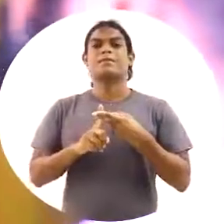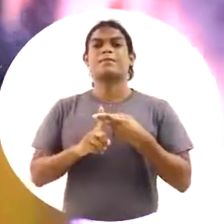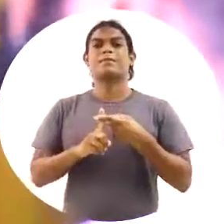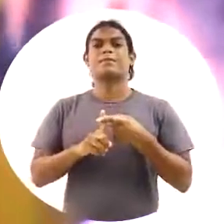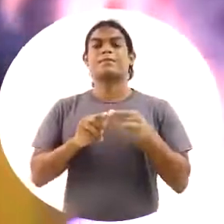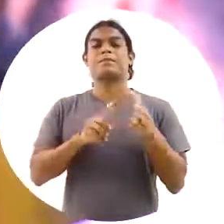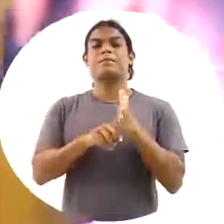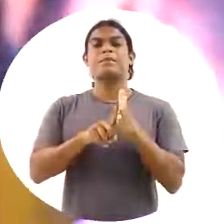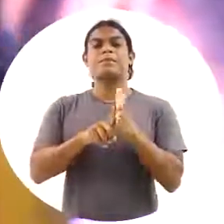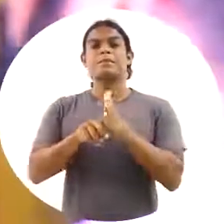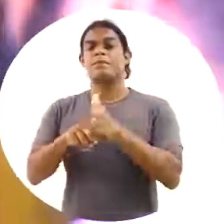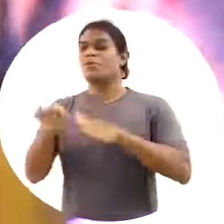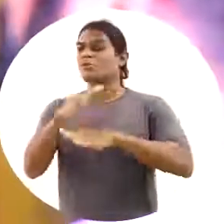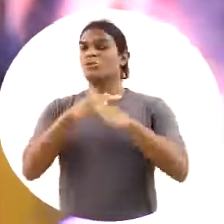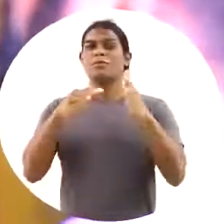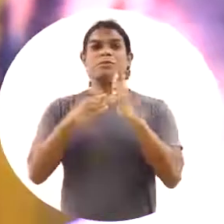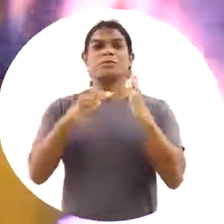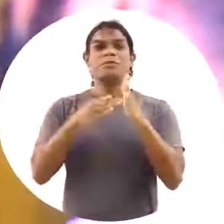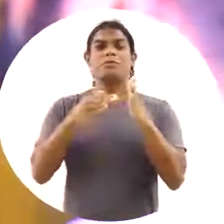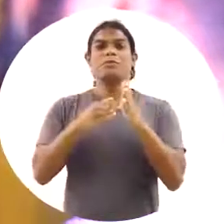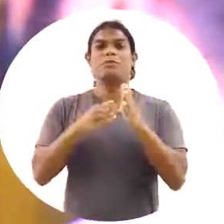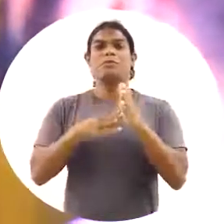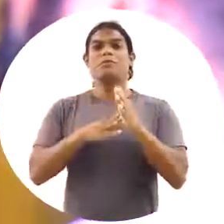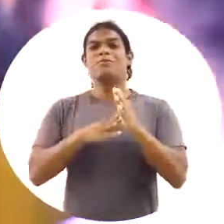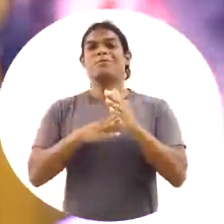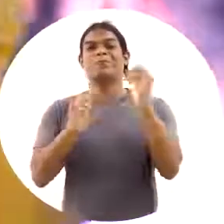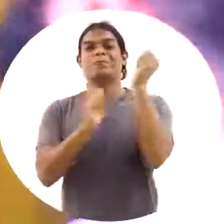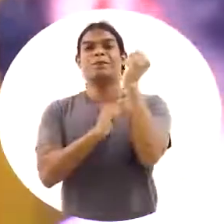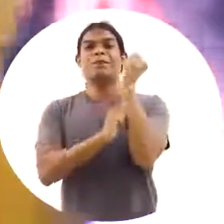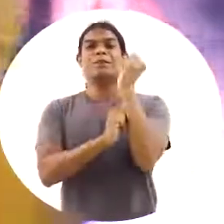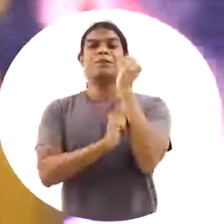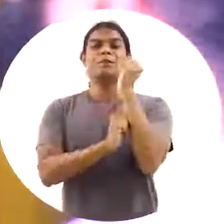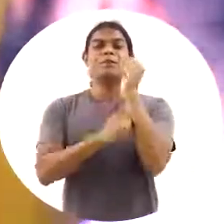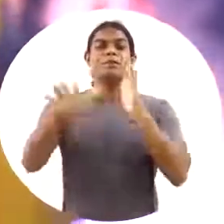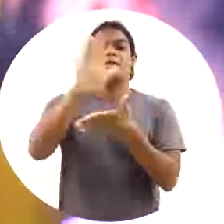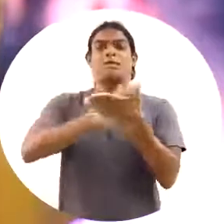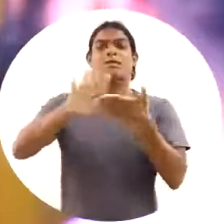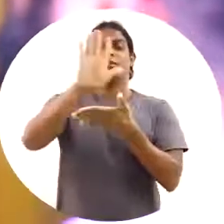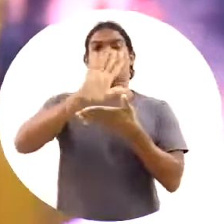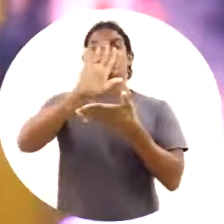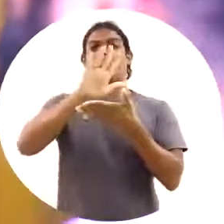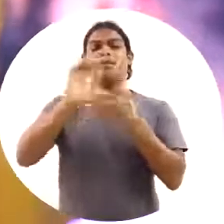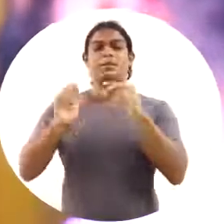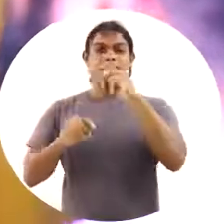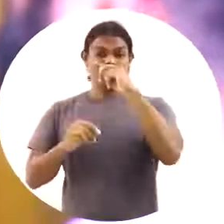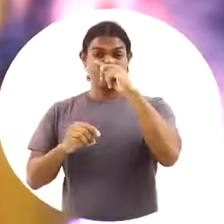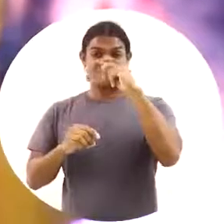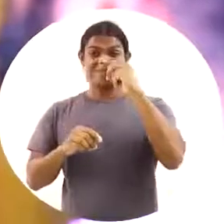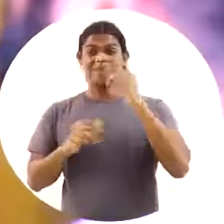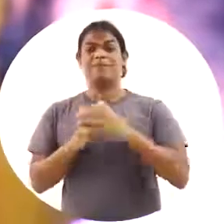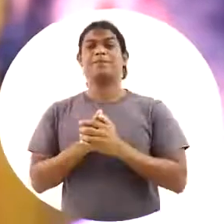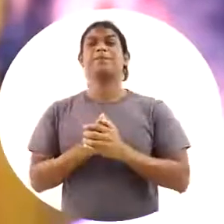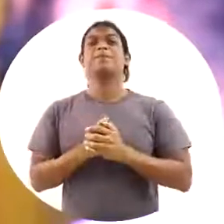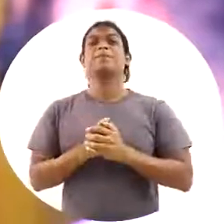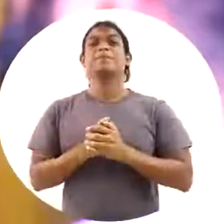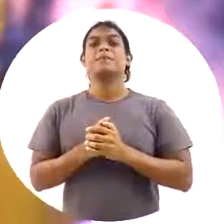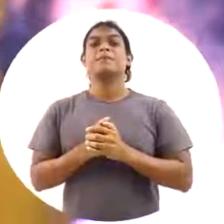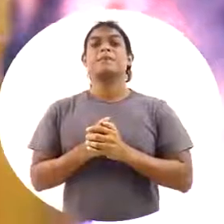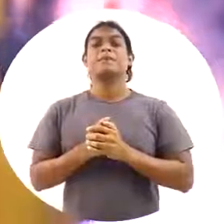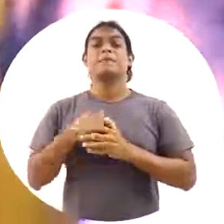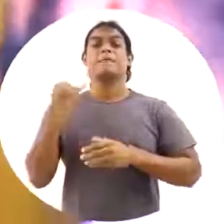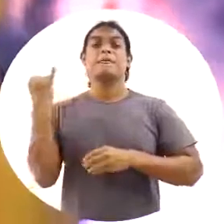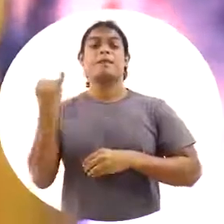dessa rota, né, de todos os materiais que a gente, madeira, cimento, né, a gente